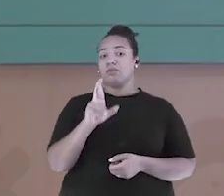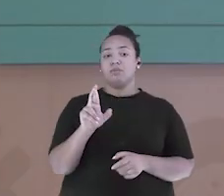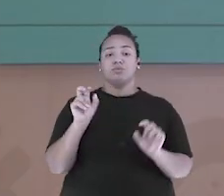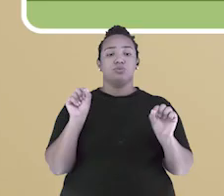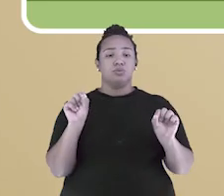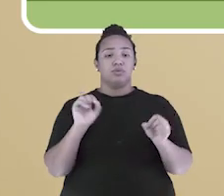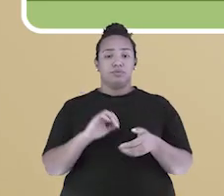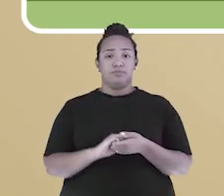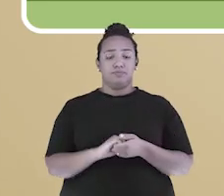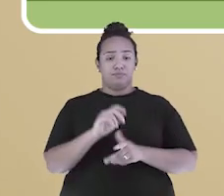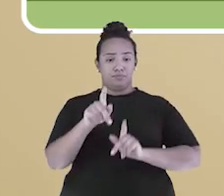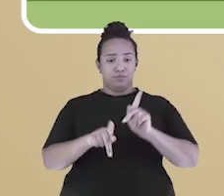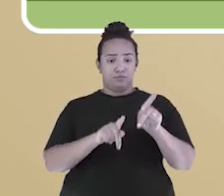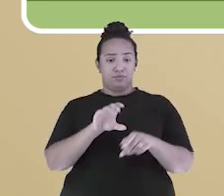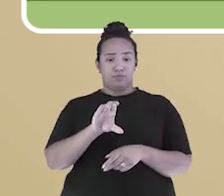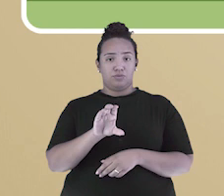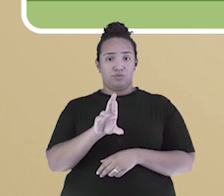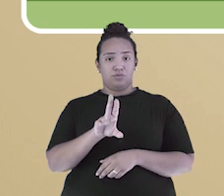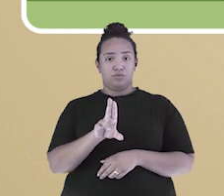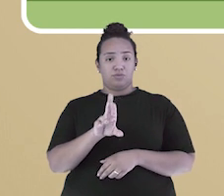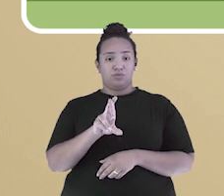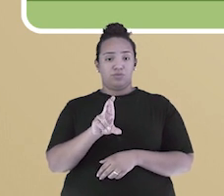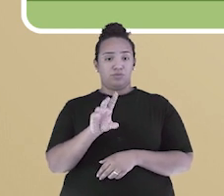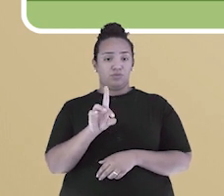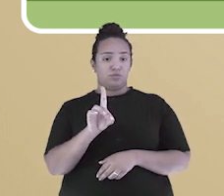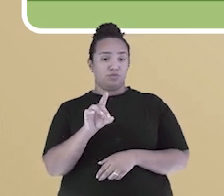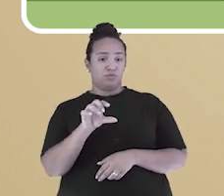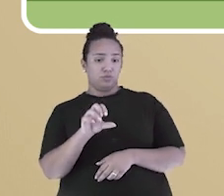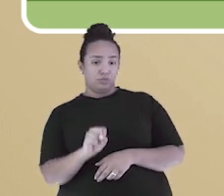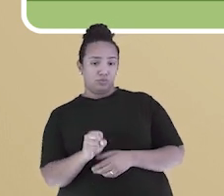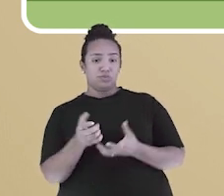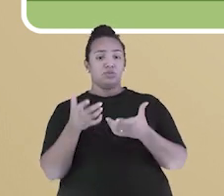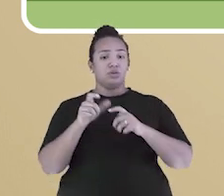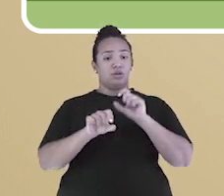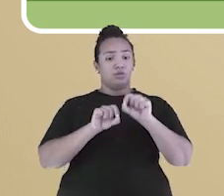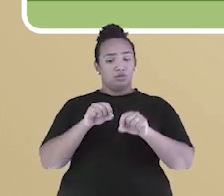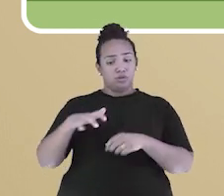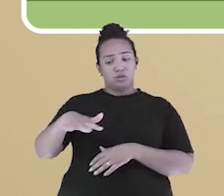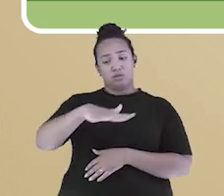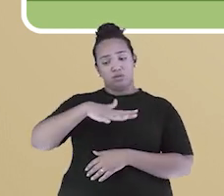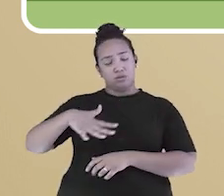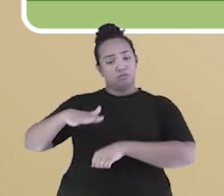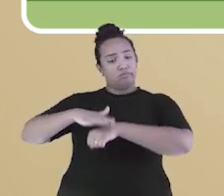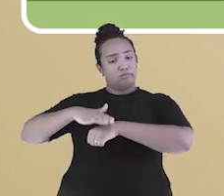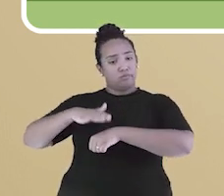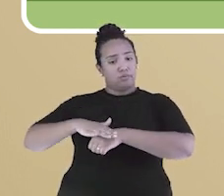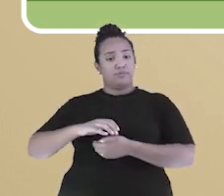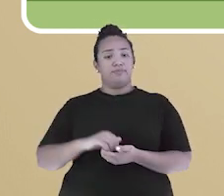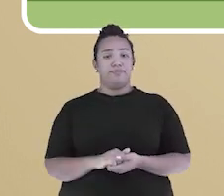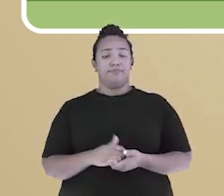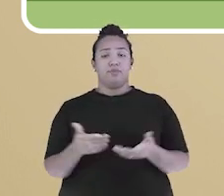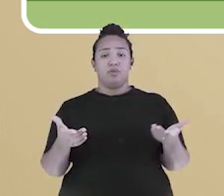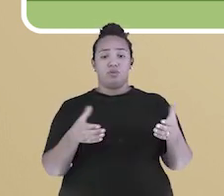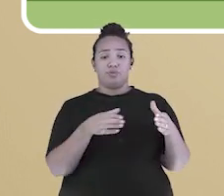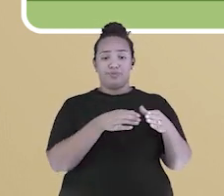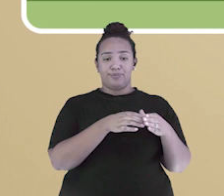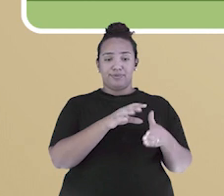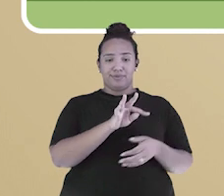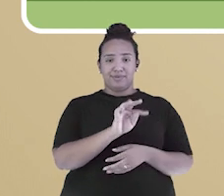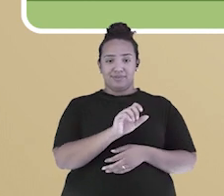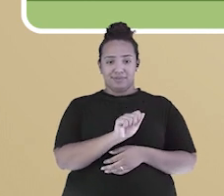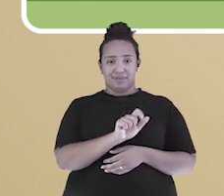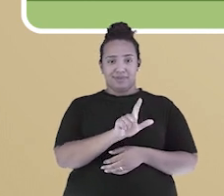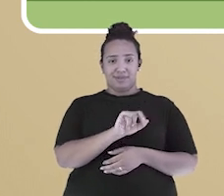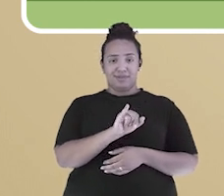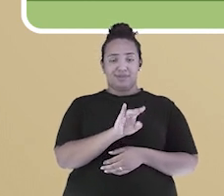A resposta é: os povos curdos lutam pela disputa por território. O Talibã no Afeganistão são